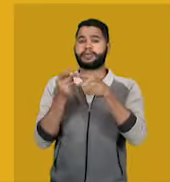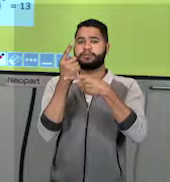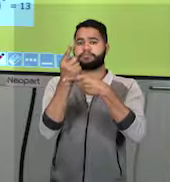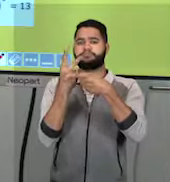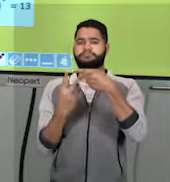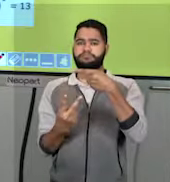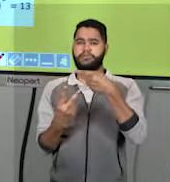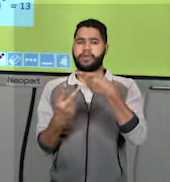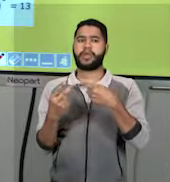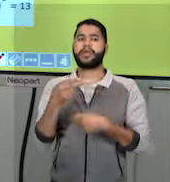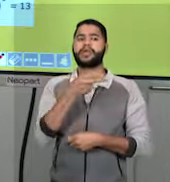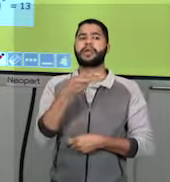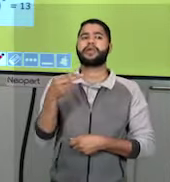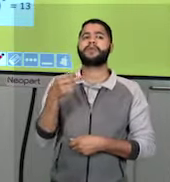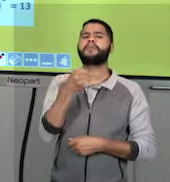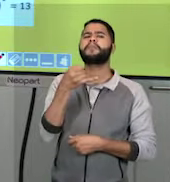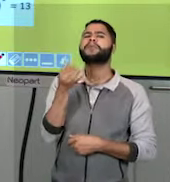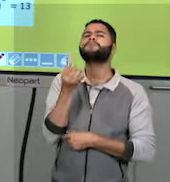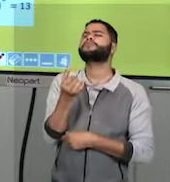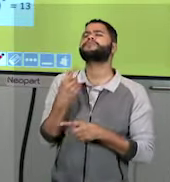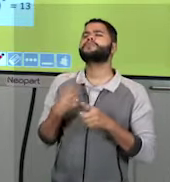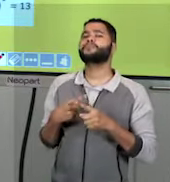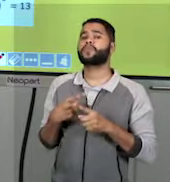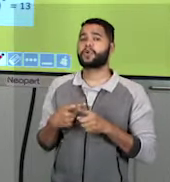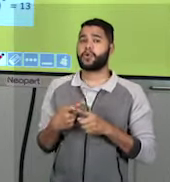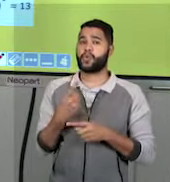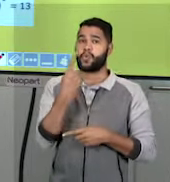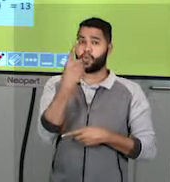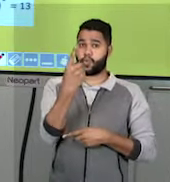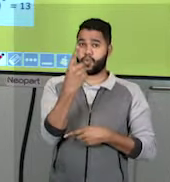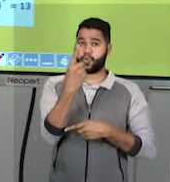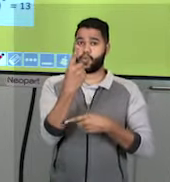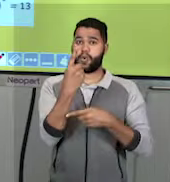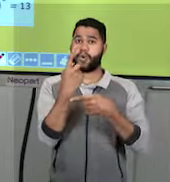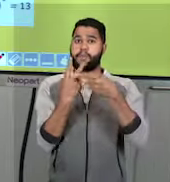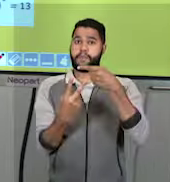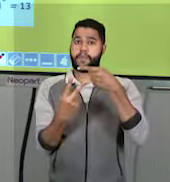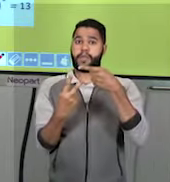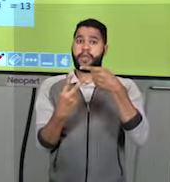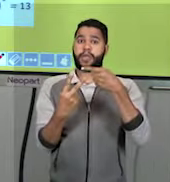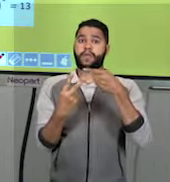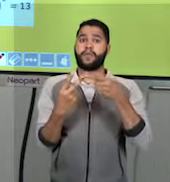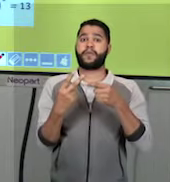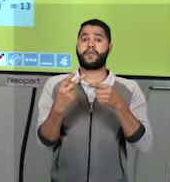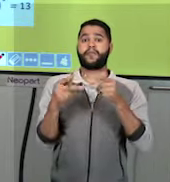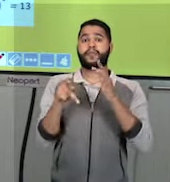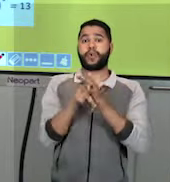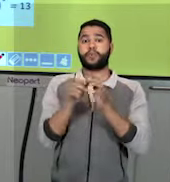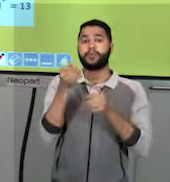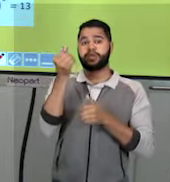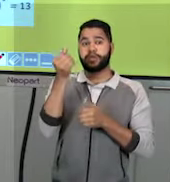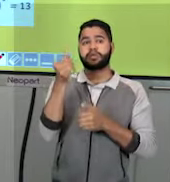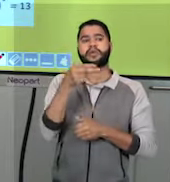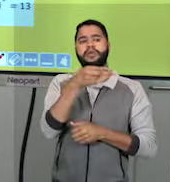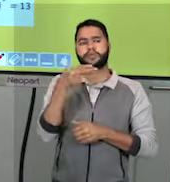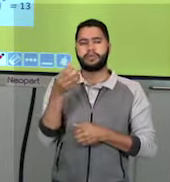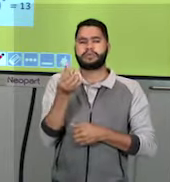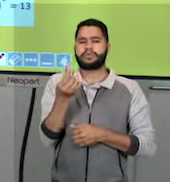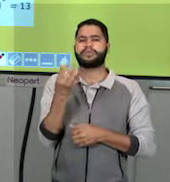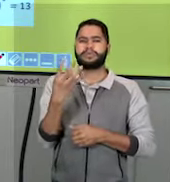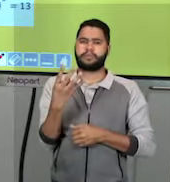É igual a menos 6. Por quê? Porque 1 meio elevado a menos 6 é igual a 64. Aí eu tenho que lembrar daquela